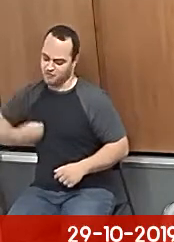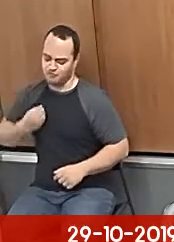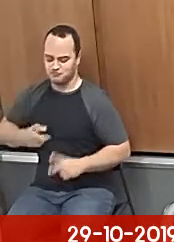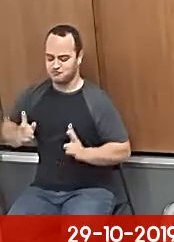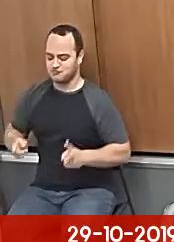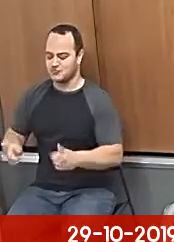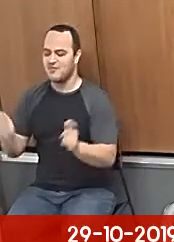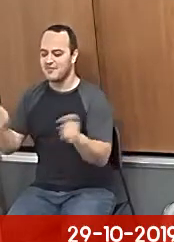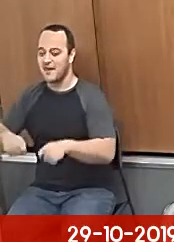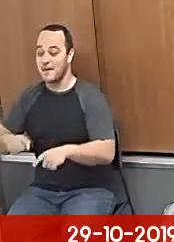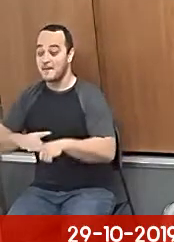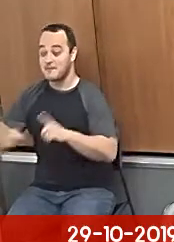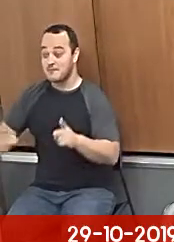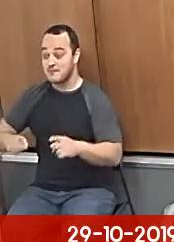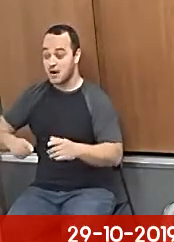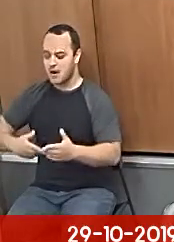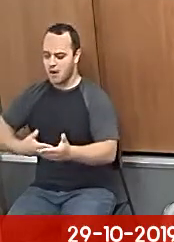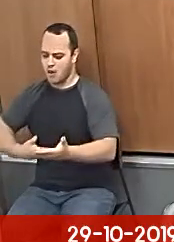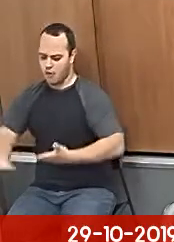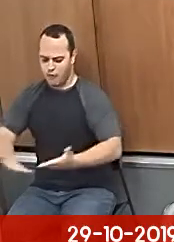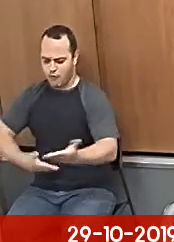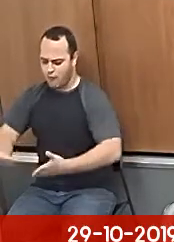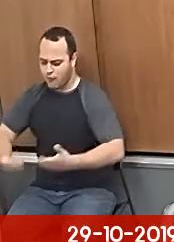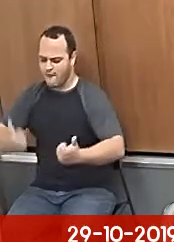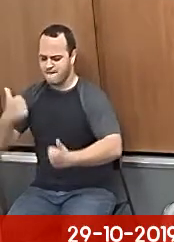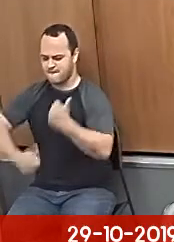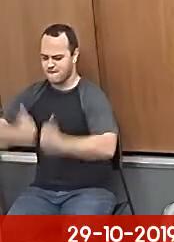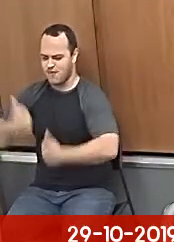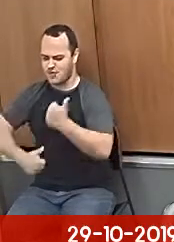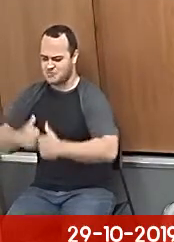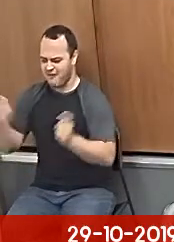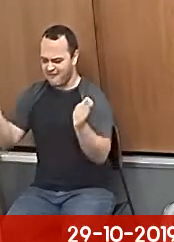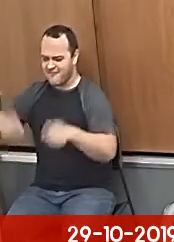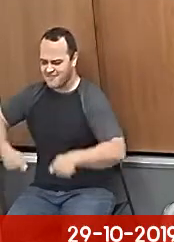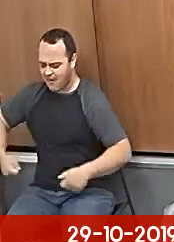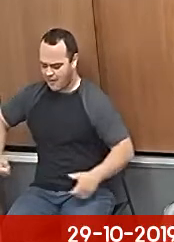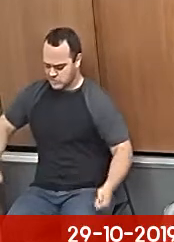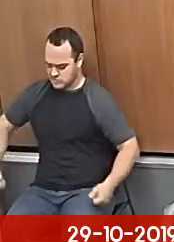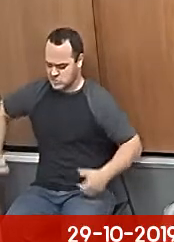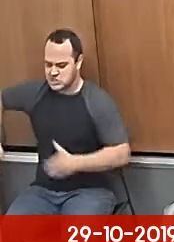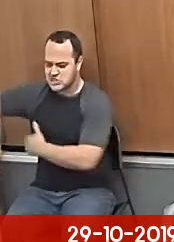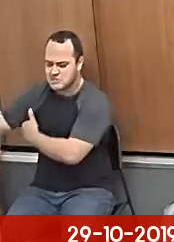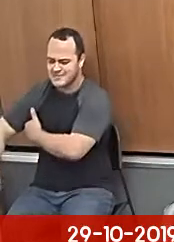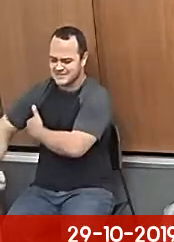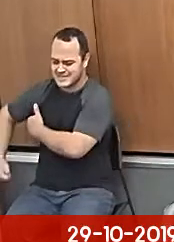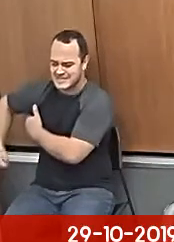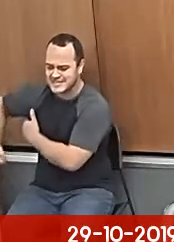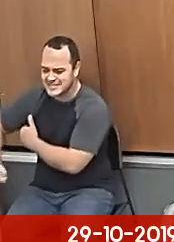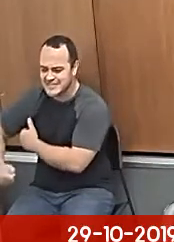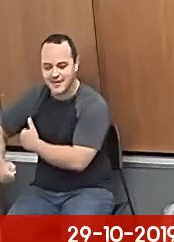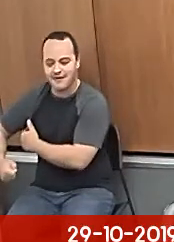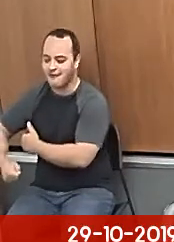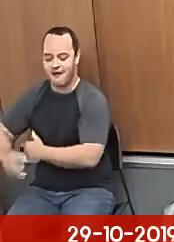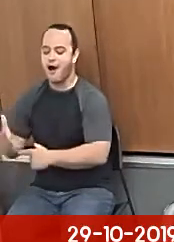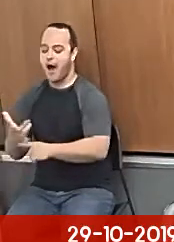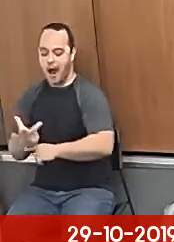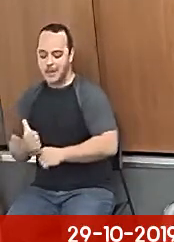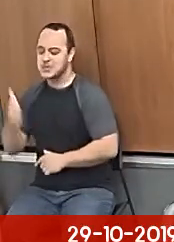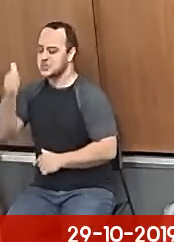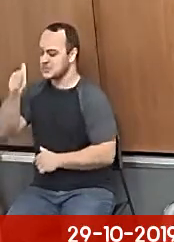Correr igual corre. O time daquele lá, se bobear um time, se bobear o nosso Cruzeiro, passa aperto, viu?